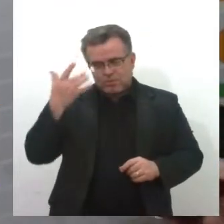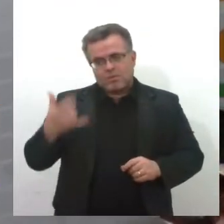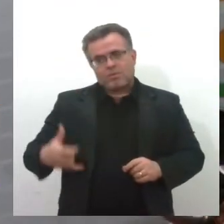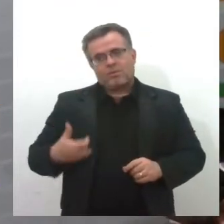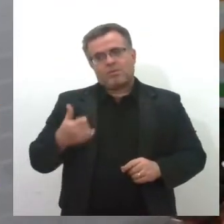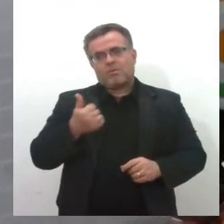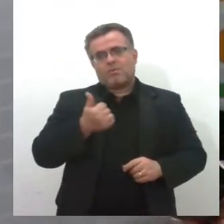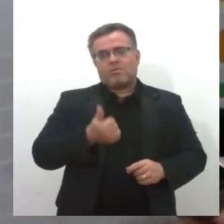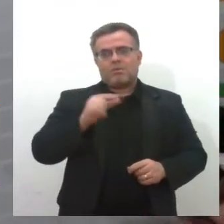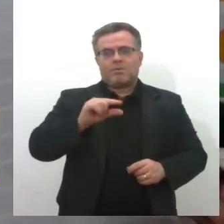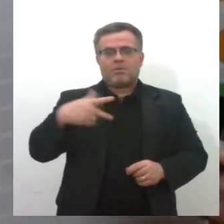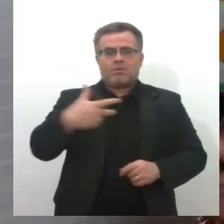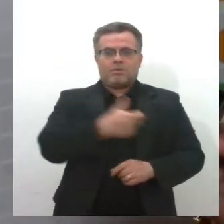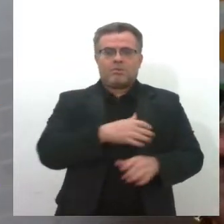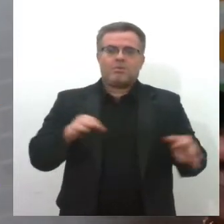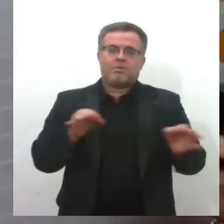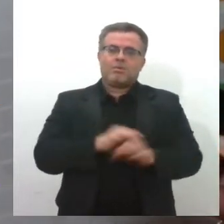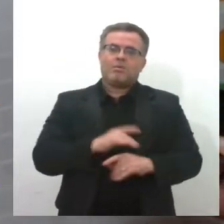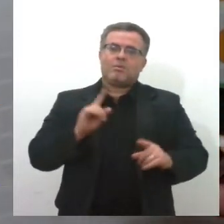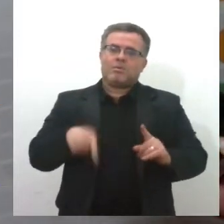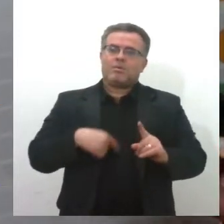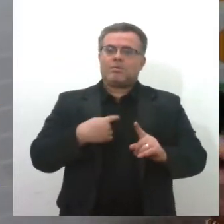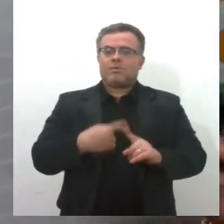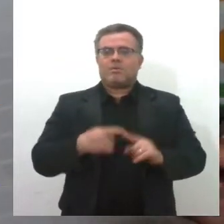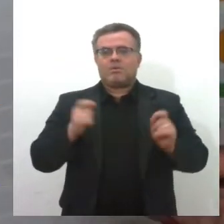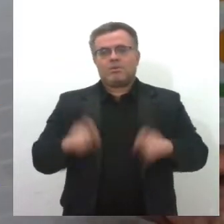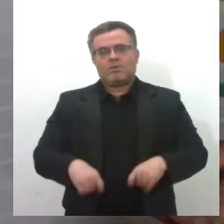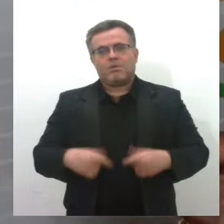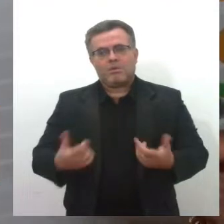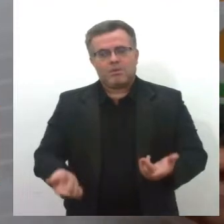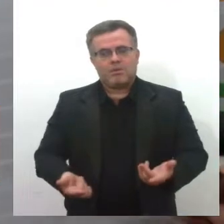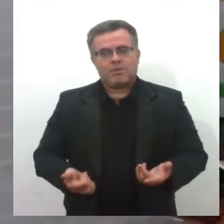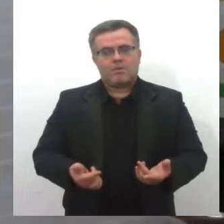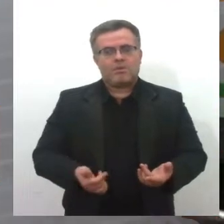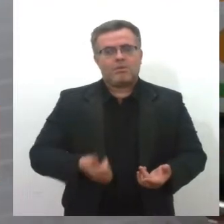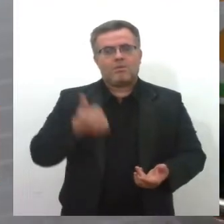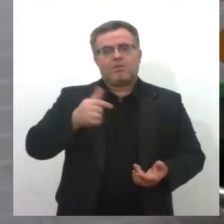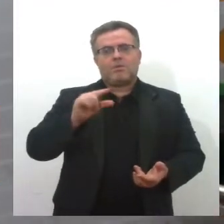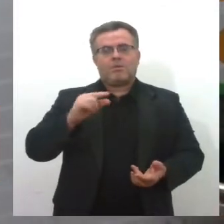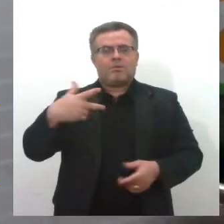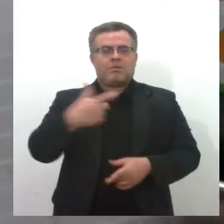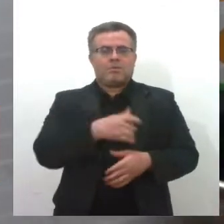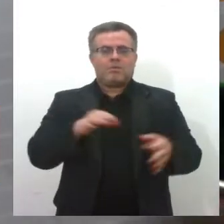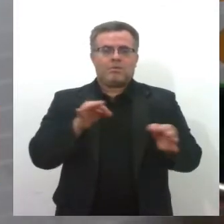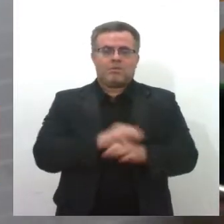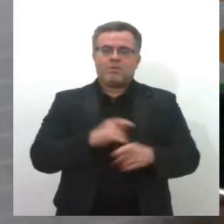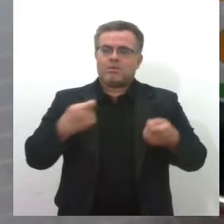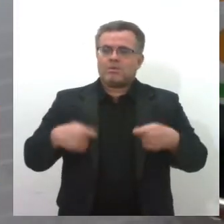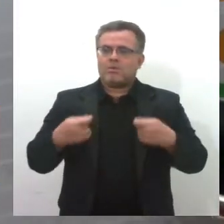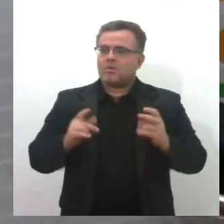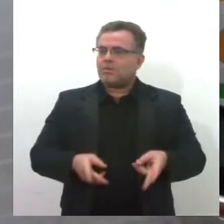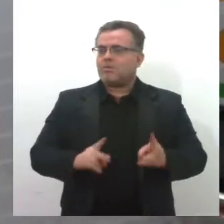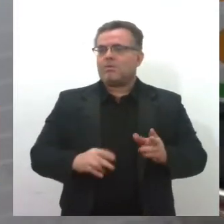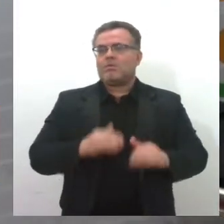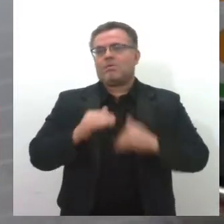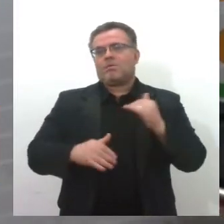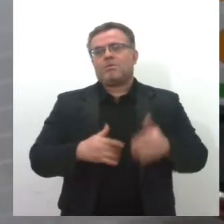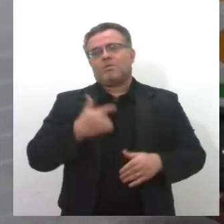quando ampliou as estratégias, chegaram também as pessoas de primeira dose. E a gente tem que avançar na